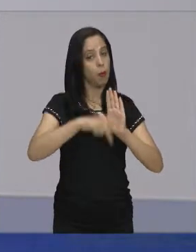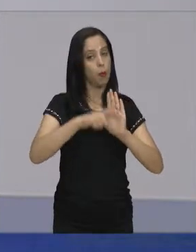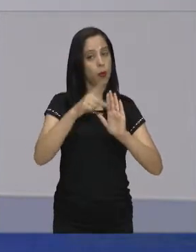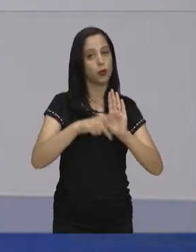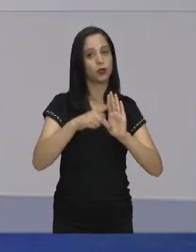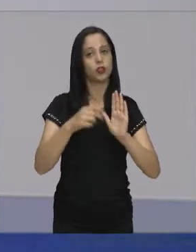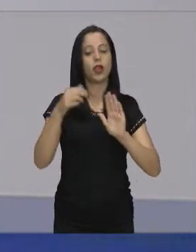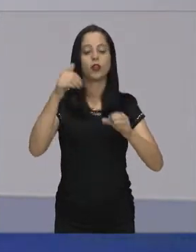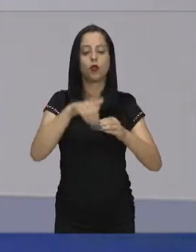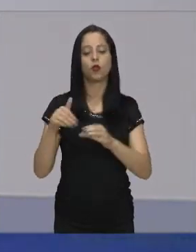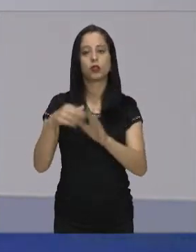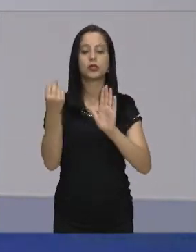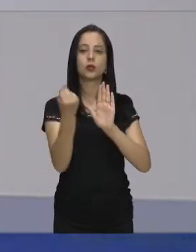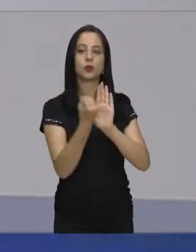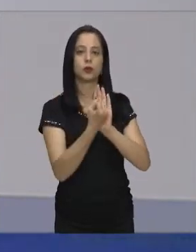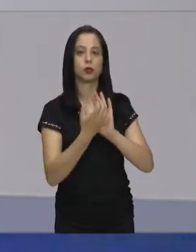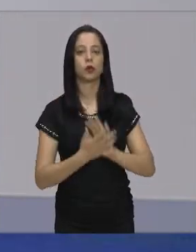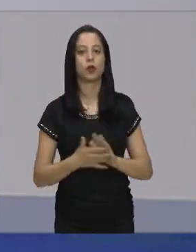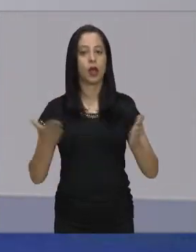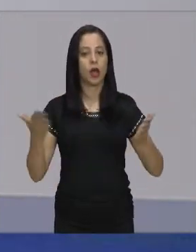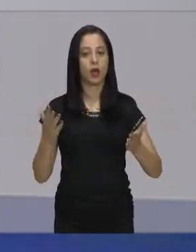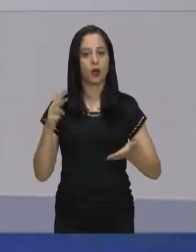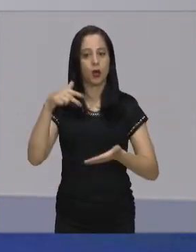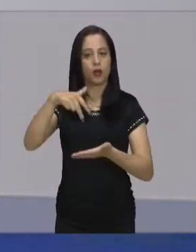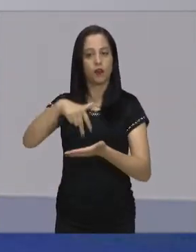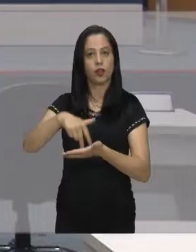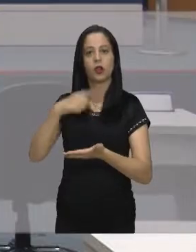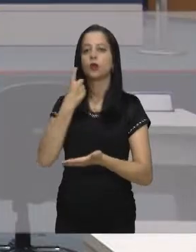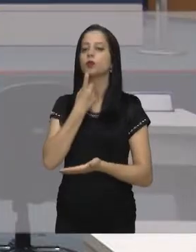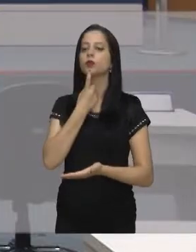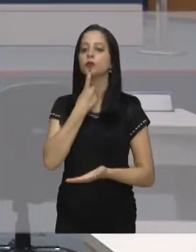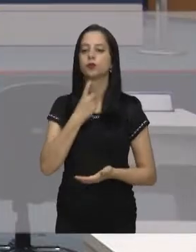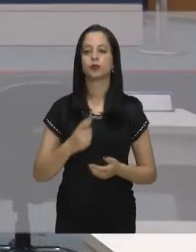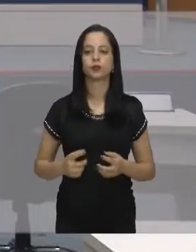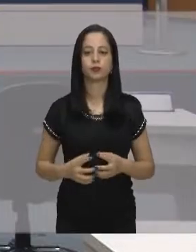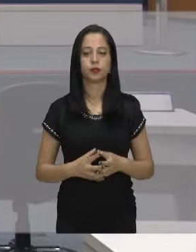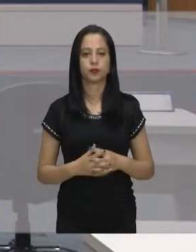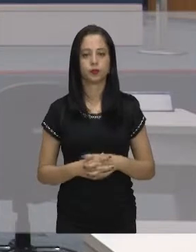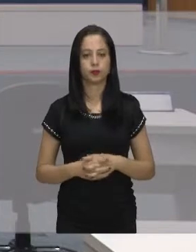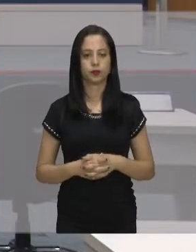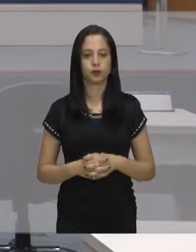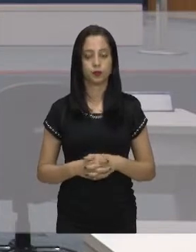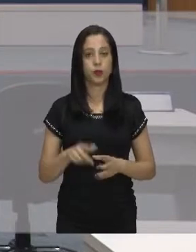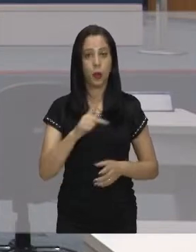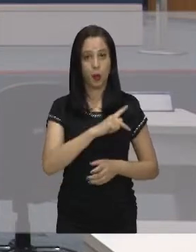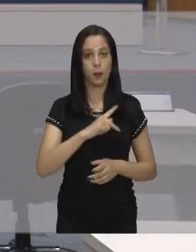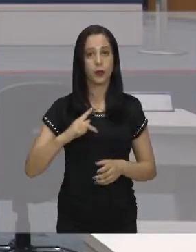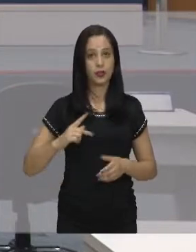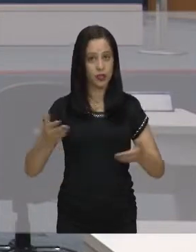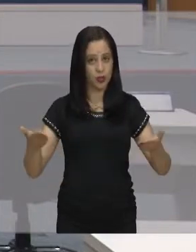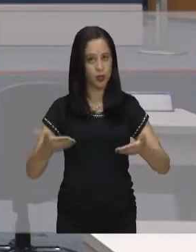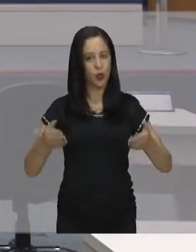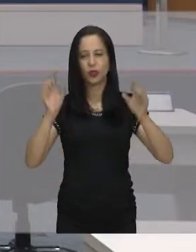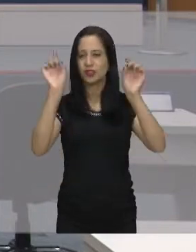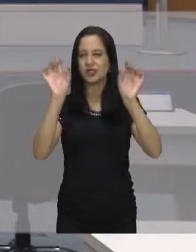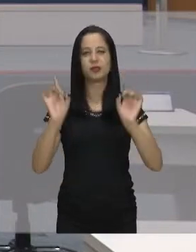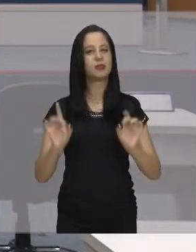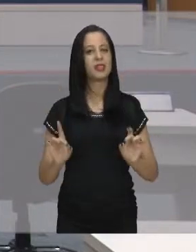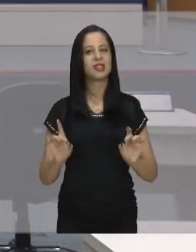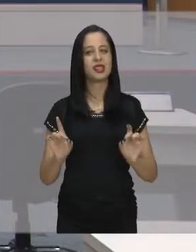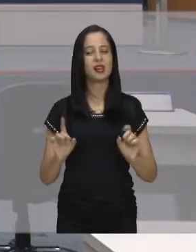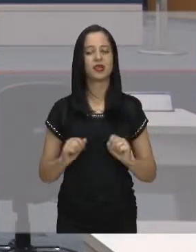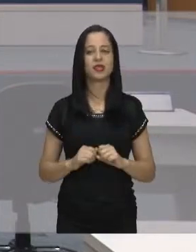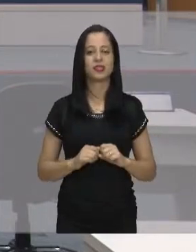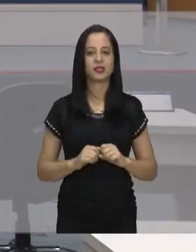forma simbólica. Com a palavra o vereador Juvenil Silvério. Senhor presidente, hoje é um dia muito especial nesta